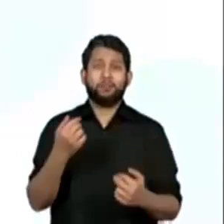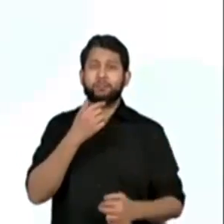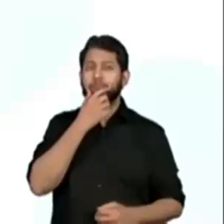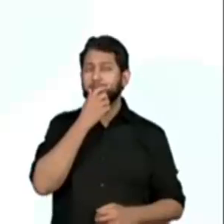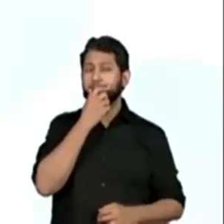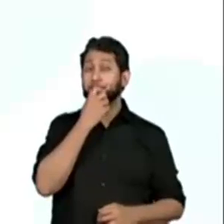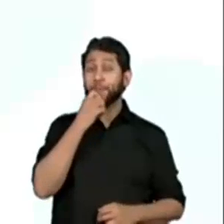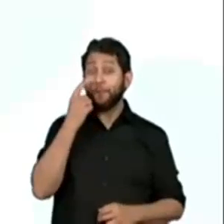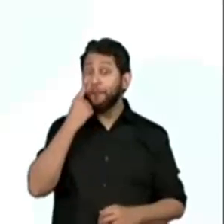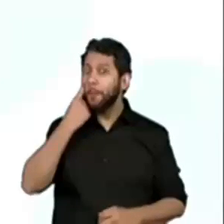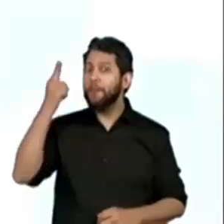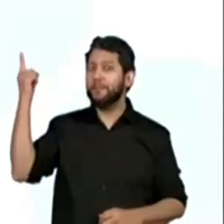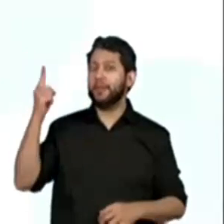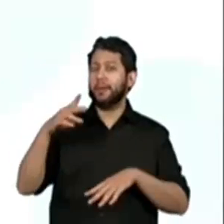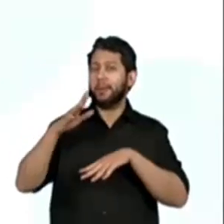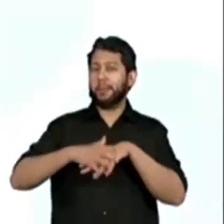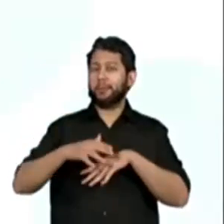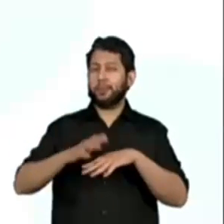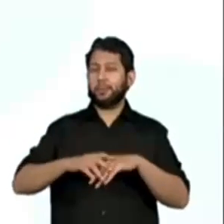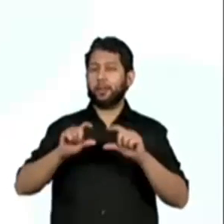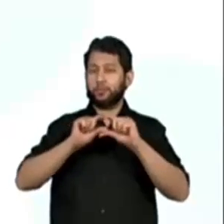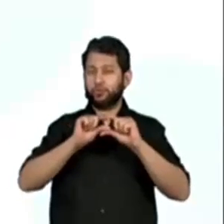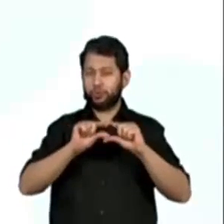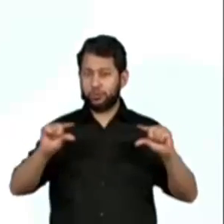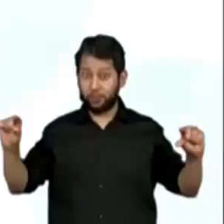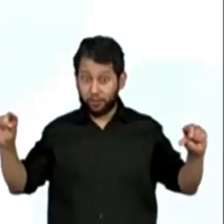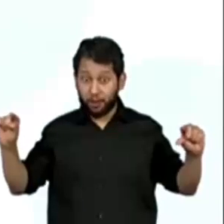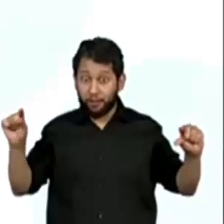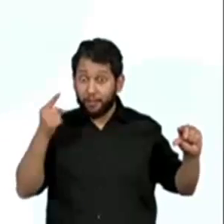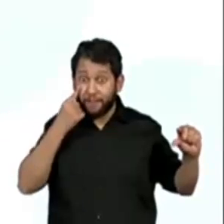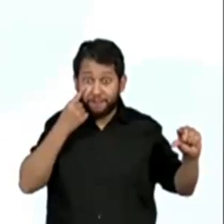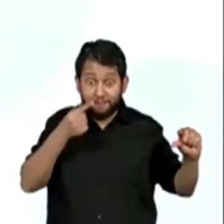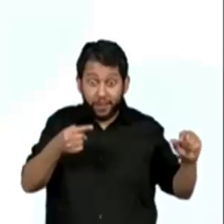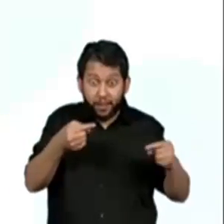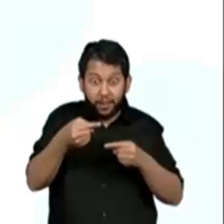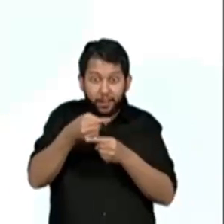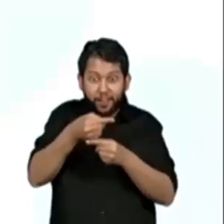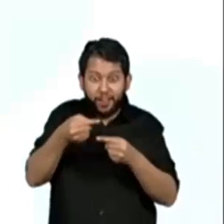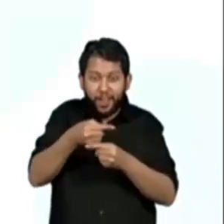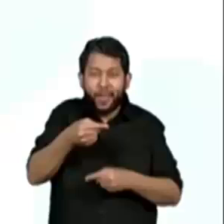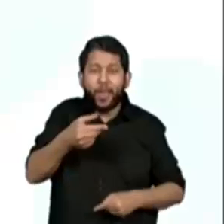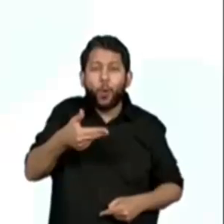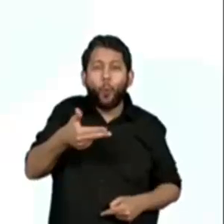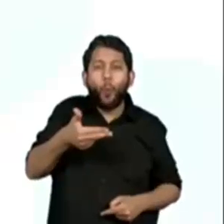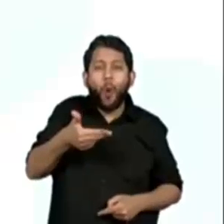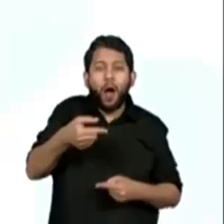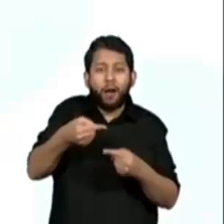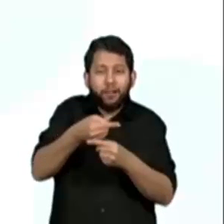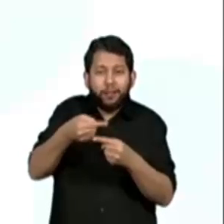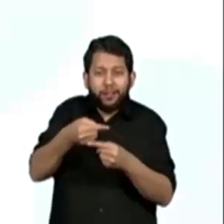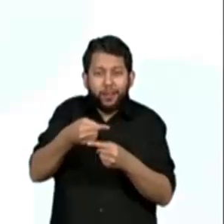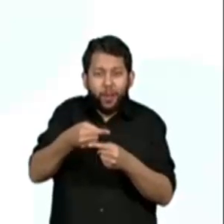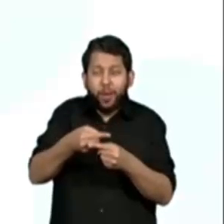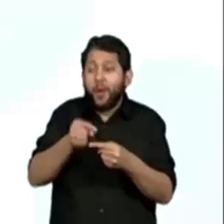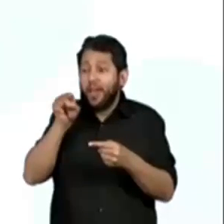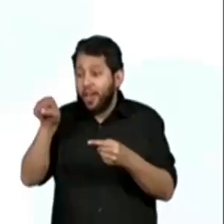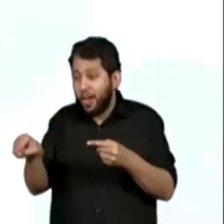Olha aqui as operações aparecendo de novo. Essa primeira foi o que a Sofia pensou.